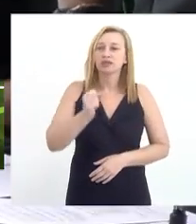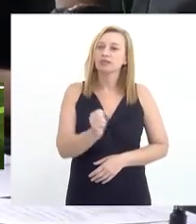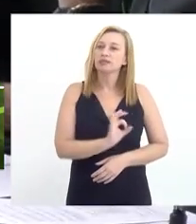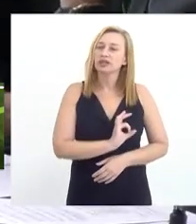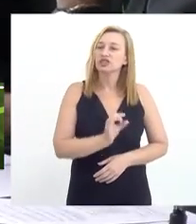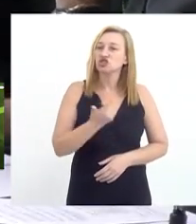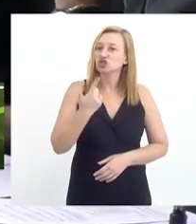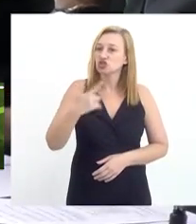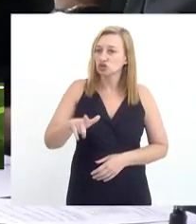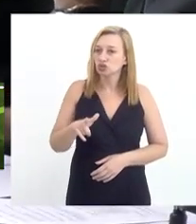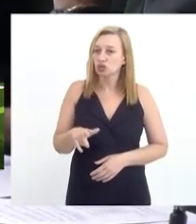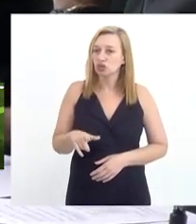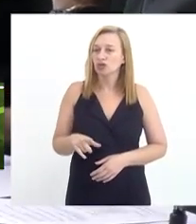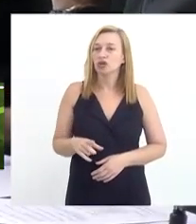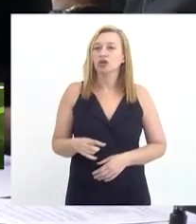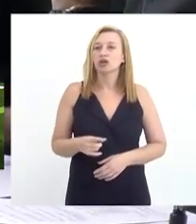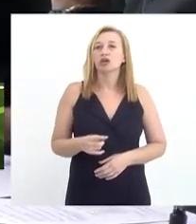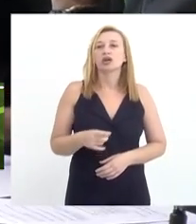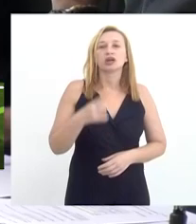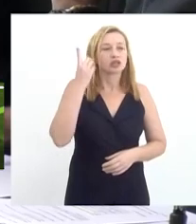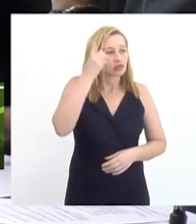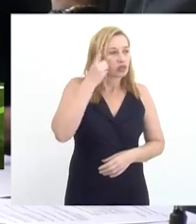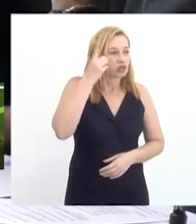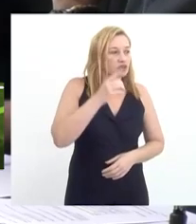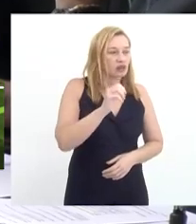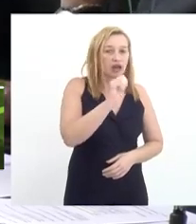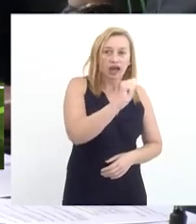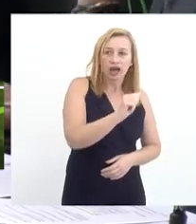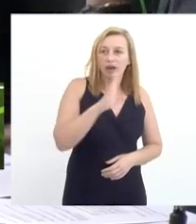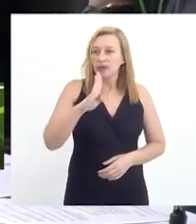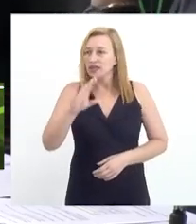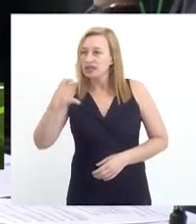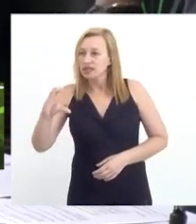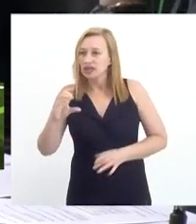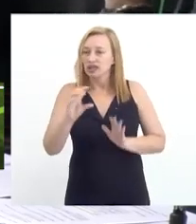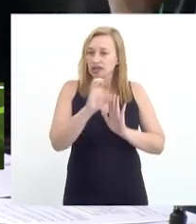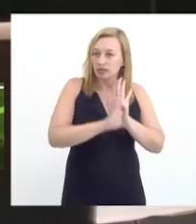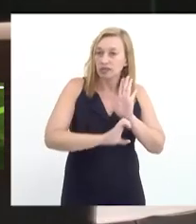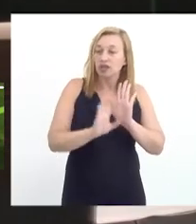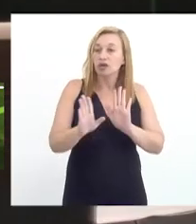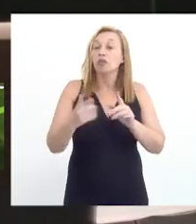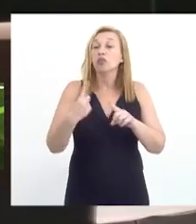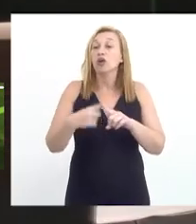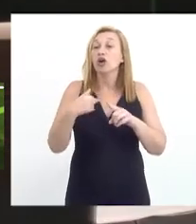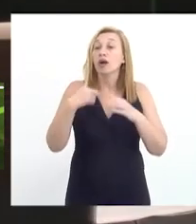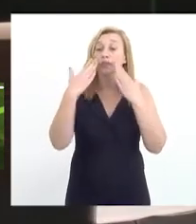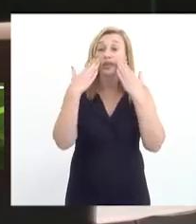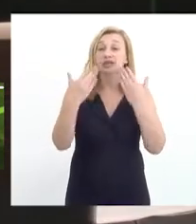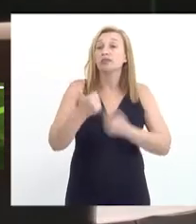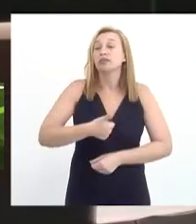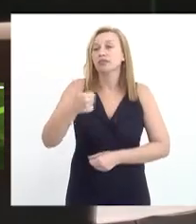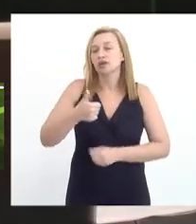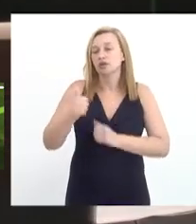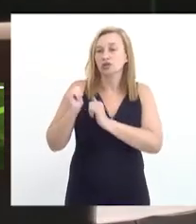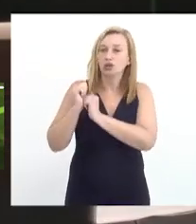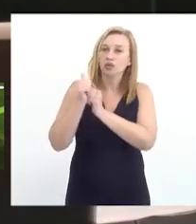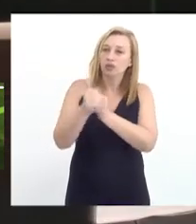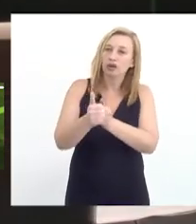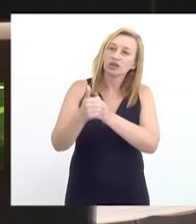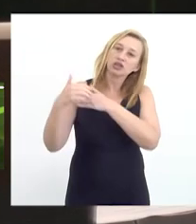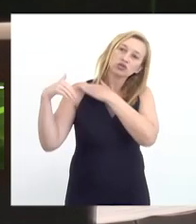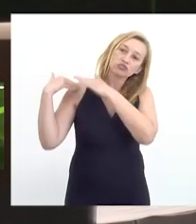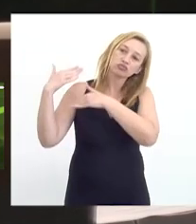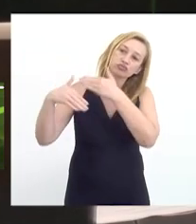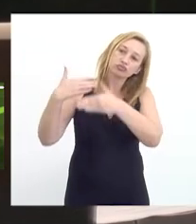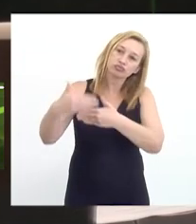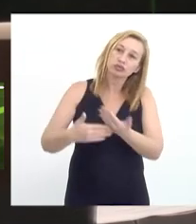Aqui não tem um parlamentar Que fez a emenda A ou a B ou a C Por que que eu Apresentei as emendas Primeiros Porque eu estou Acompanhando isso Desde o ano passado Mas é